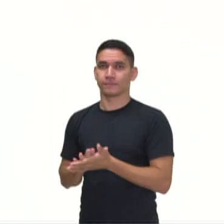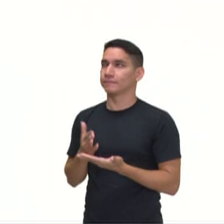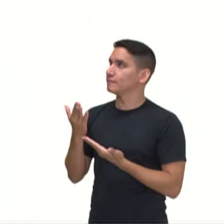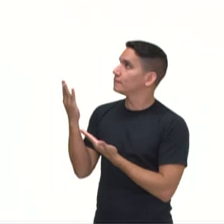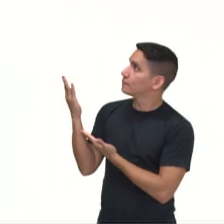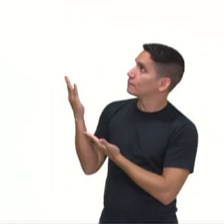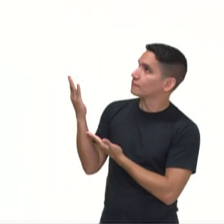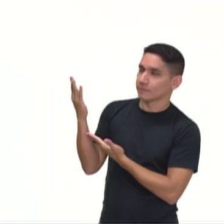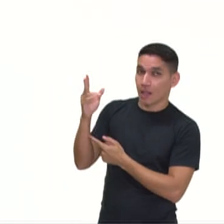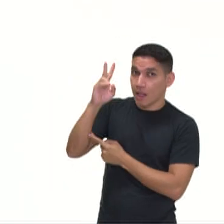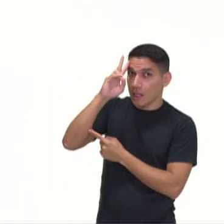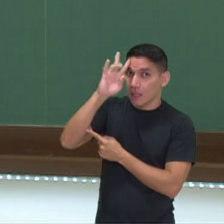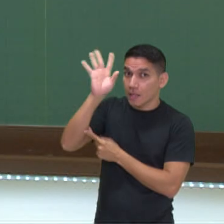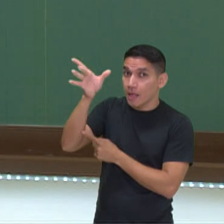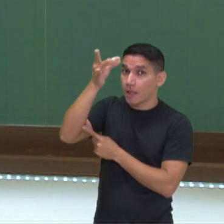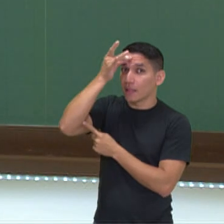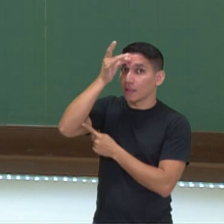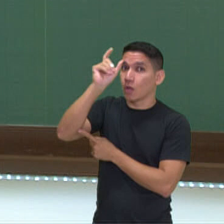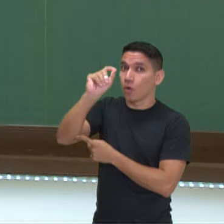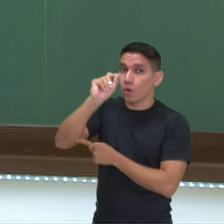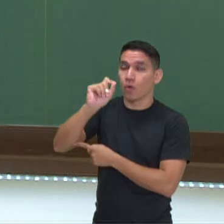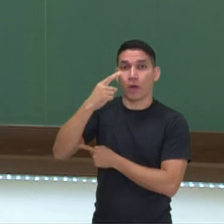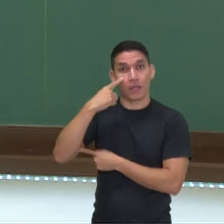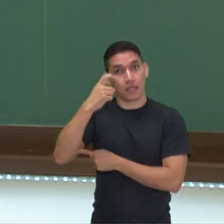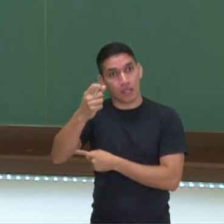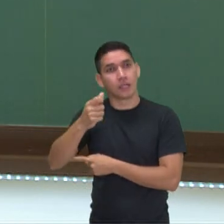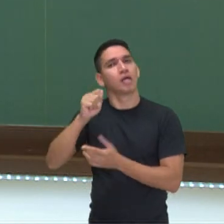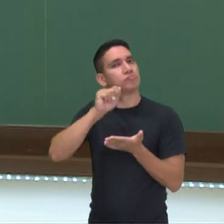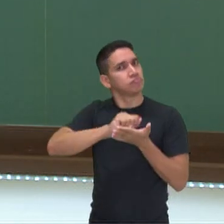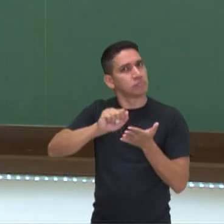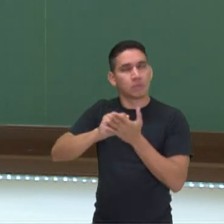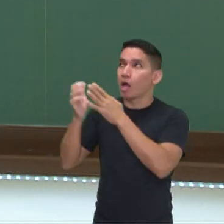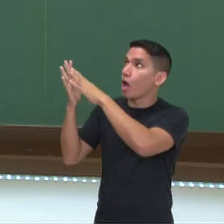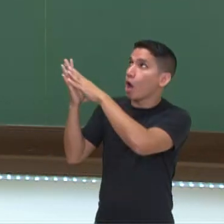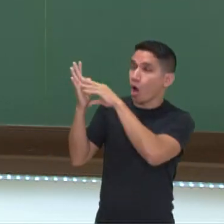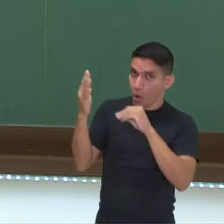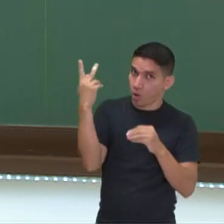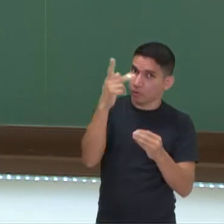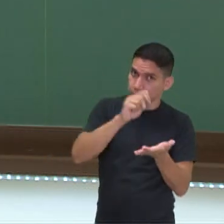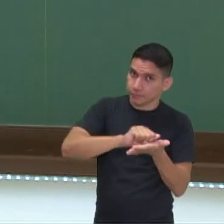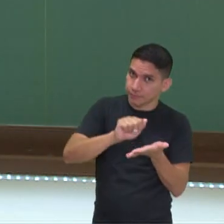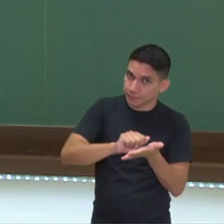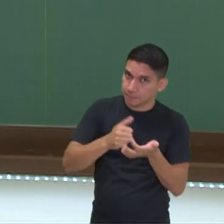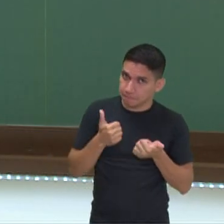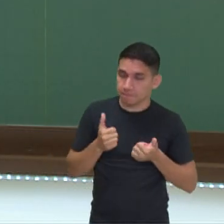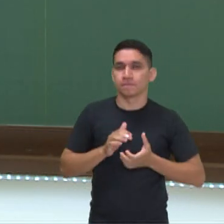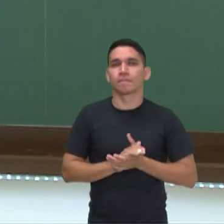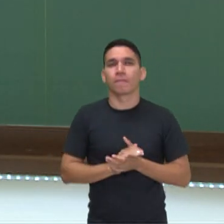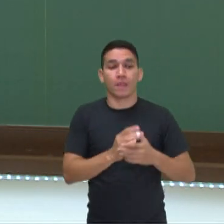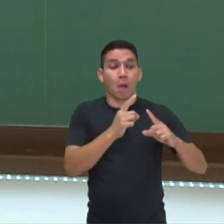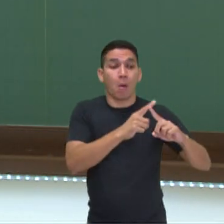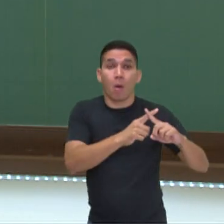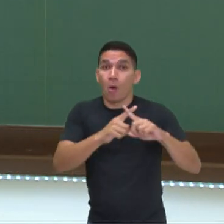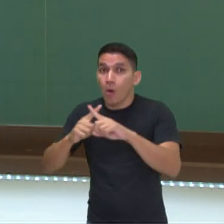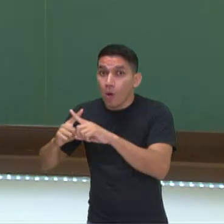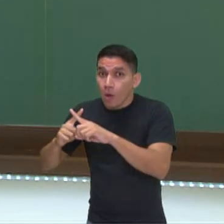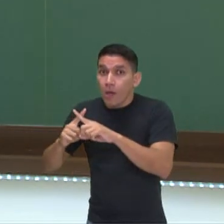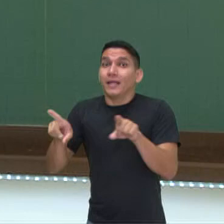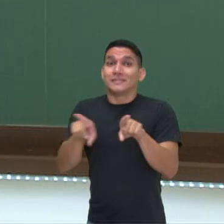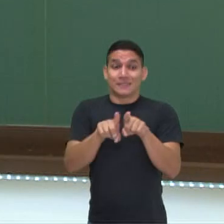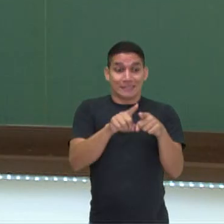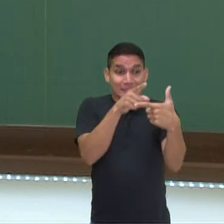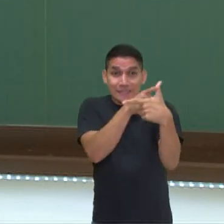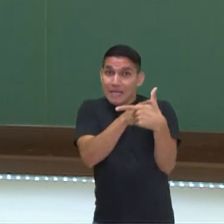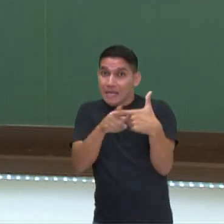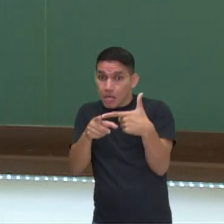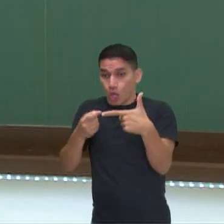lá fica a senhora colocou até um lembrete aqui interessante você se registrar em aí também multiplicação e divisão de números